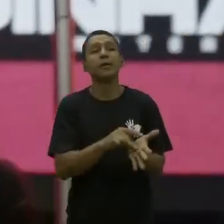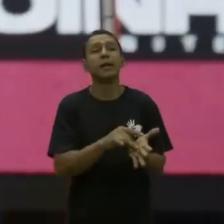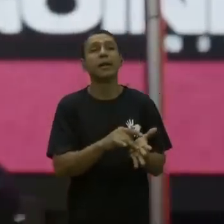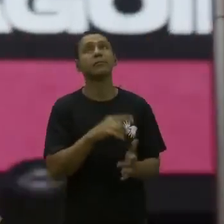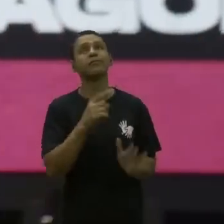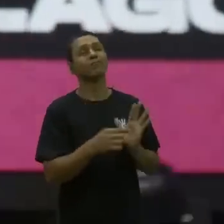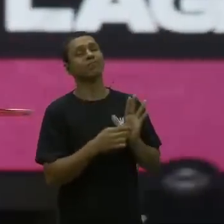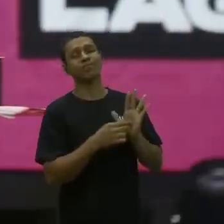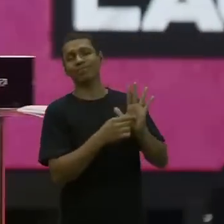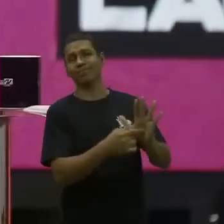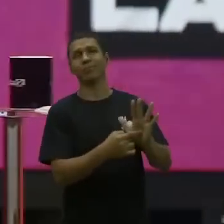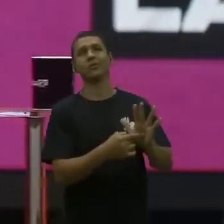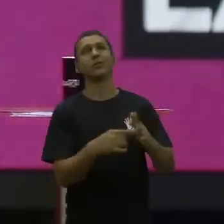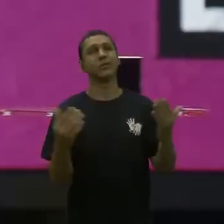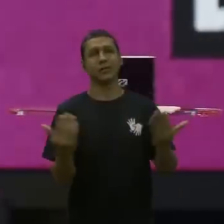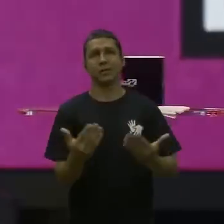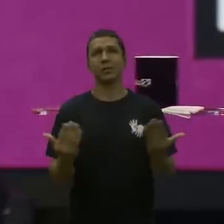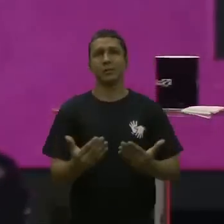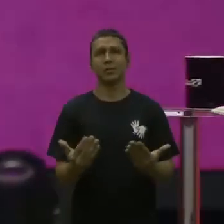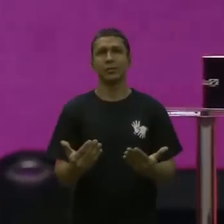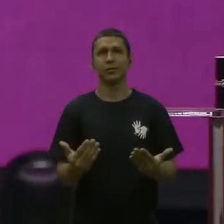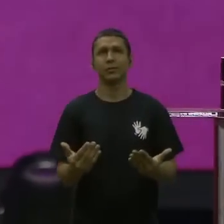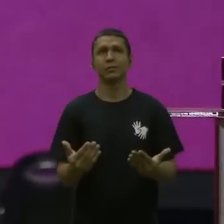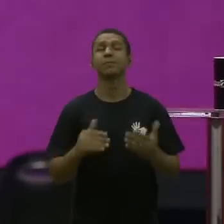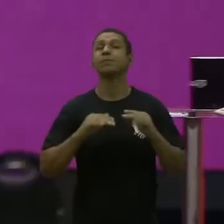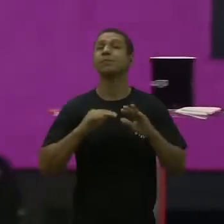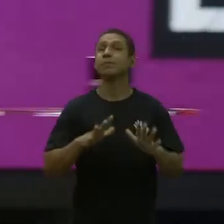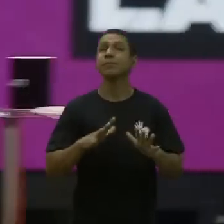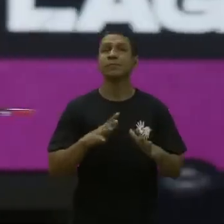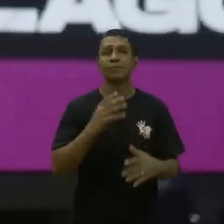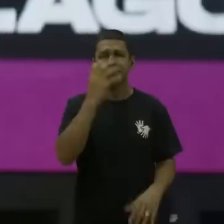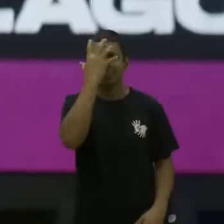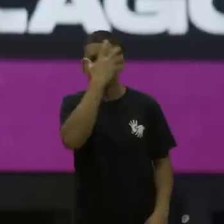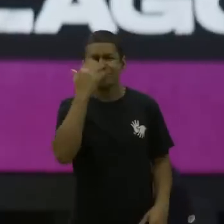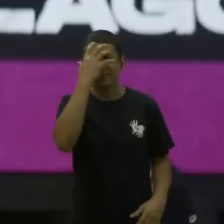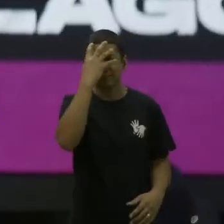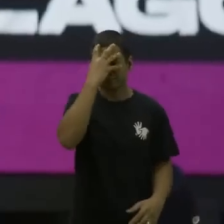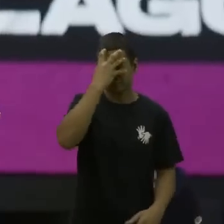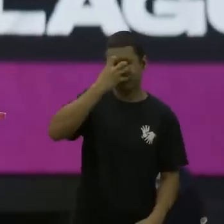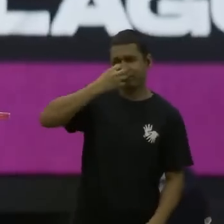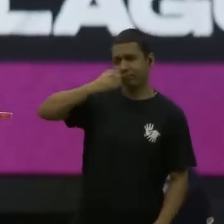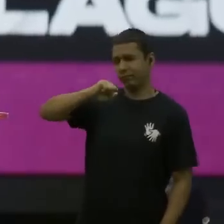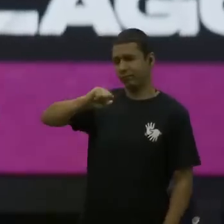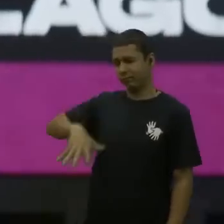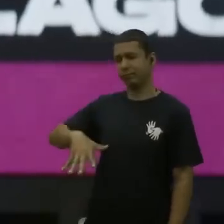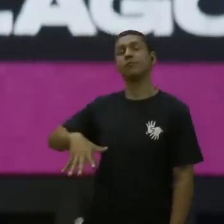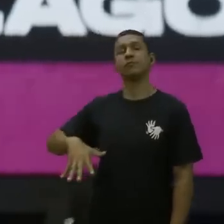mostrar hoje, mas uma máscara você vai arrancar.